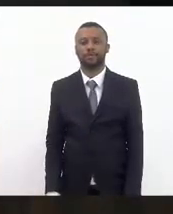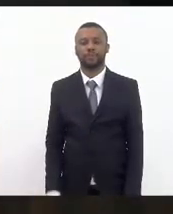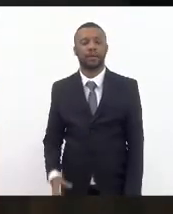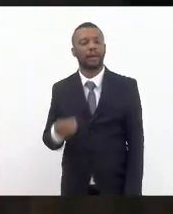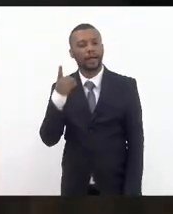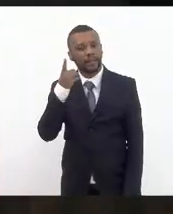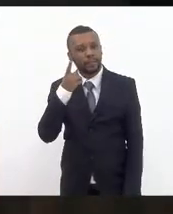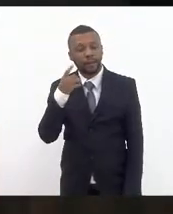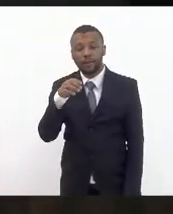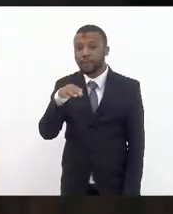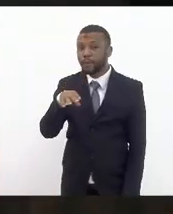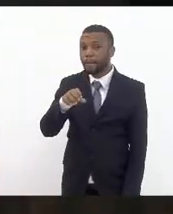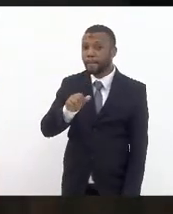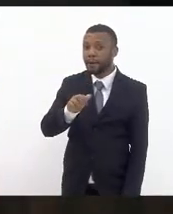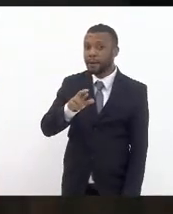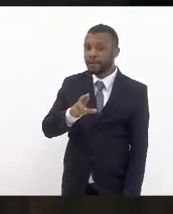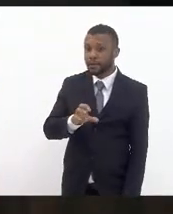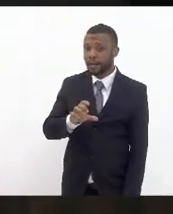Deputado Marcelo Dino.